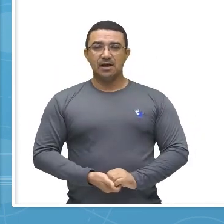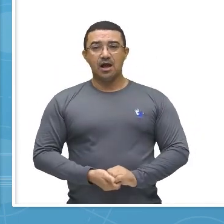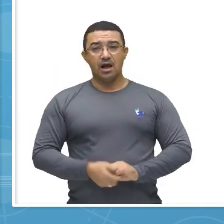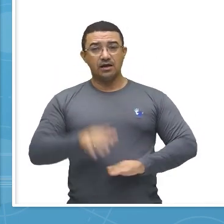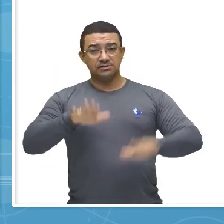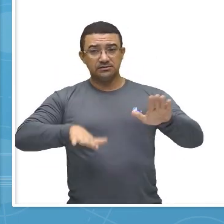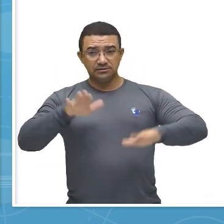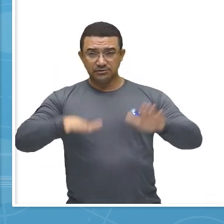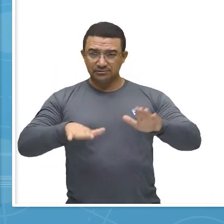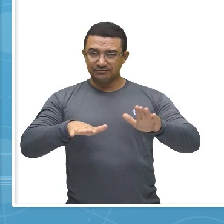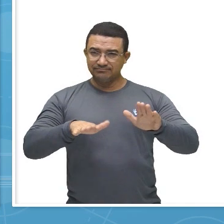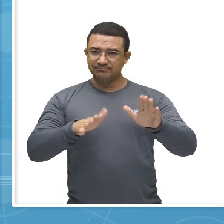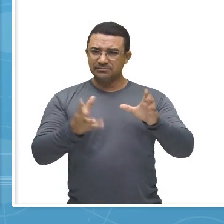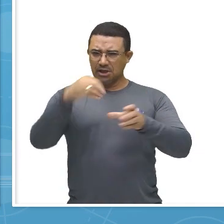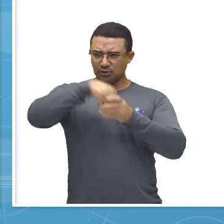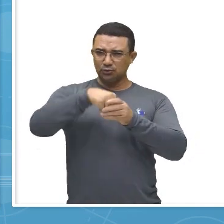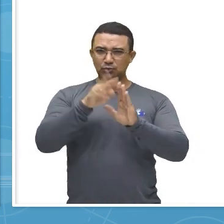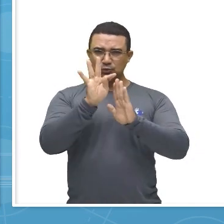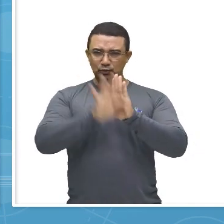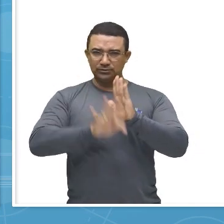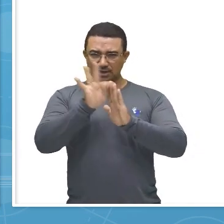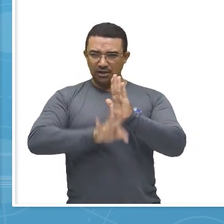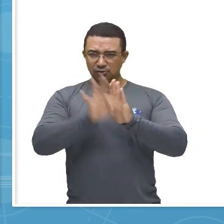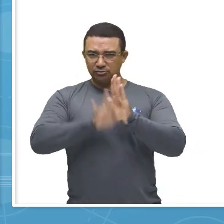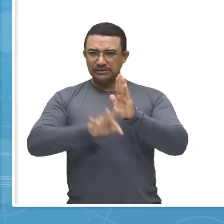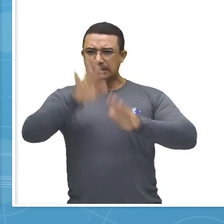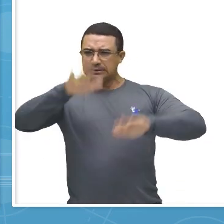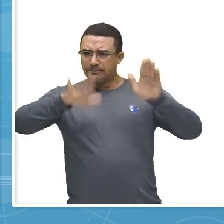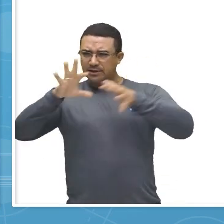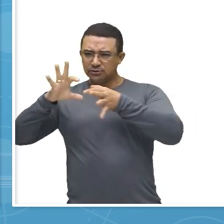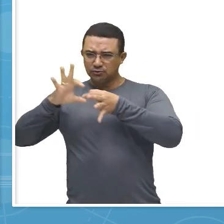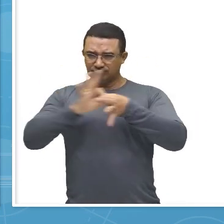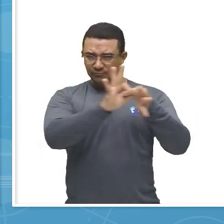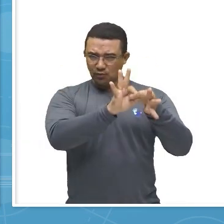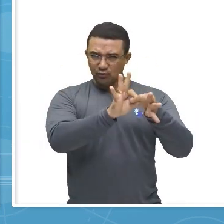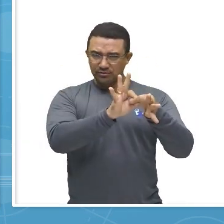olha só, em determinados contextos,